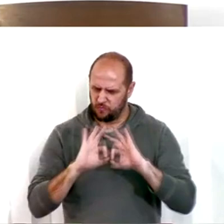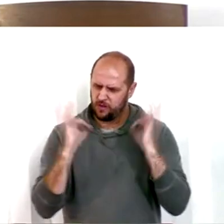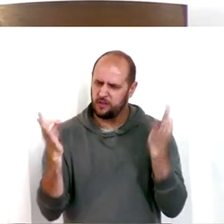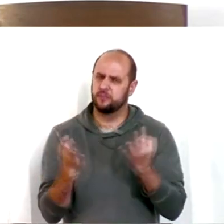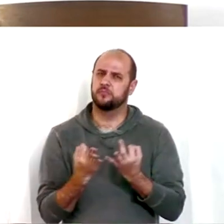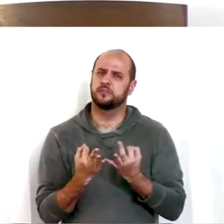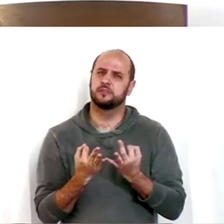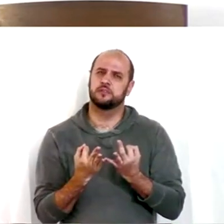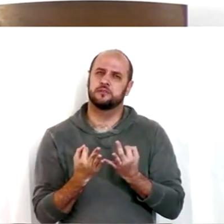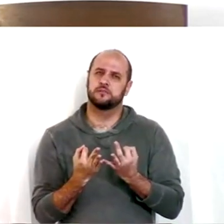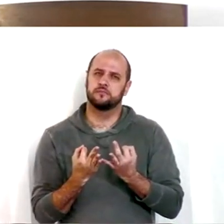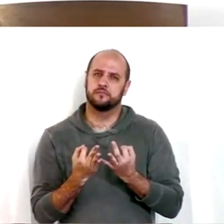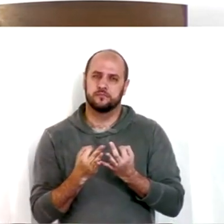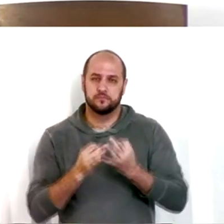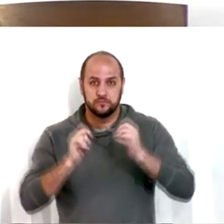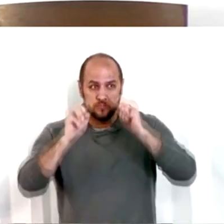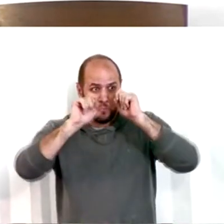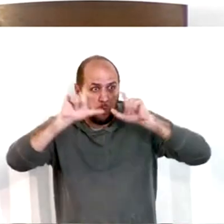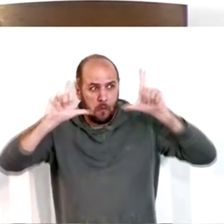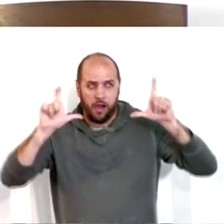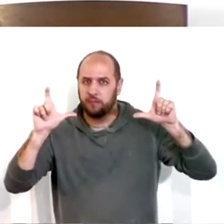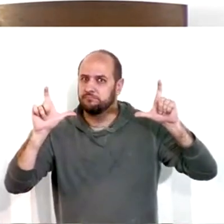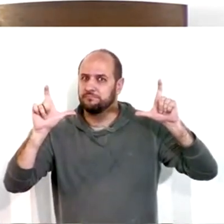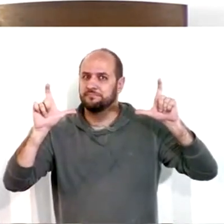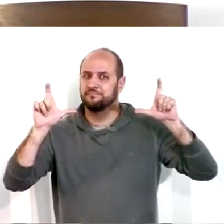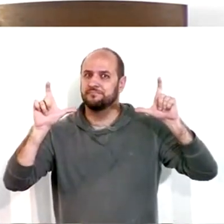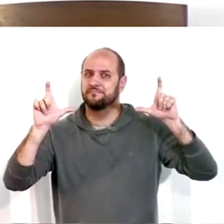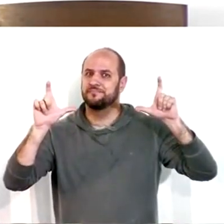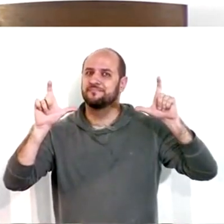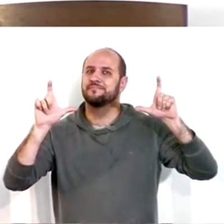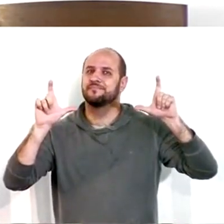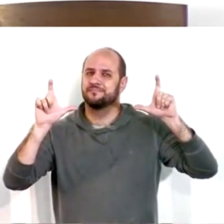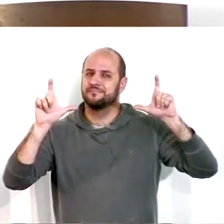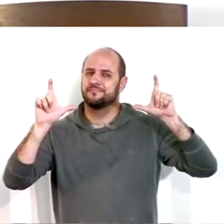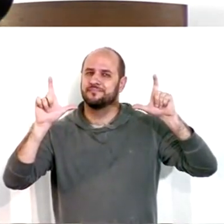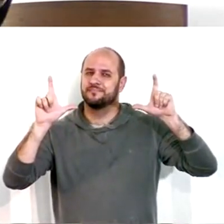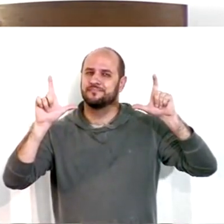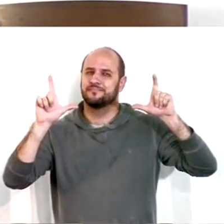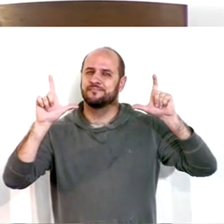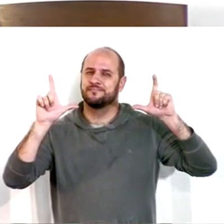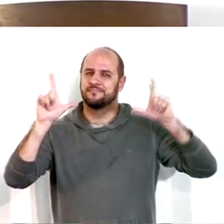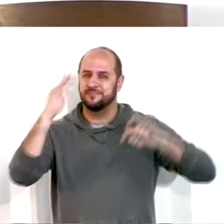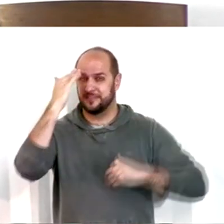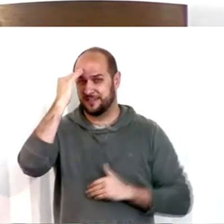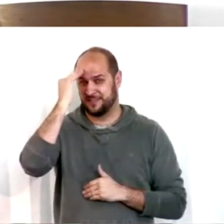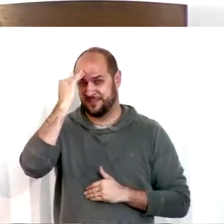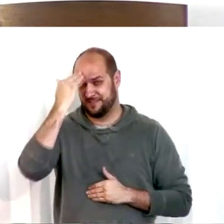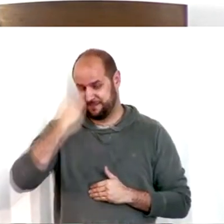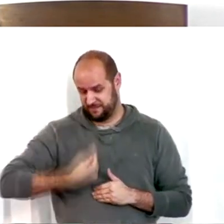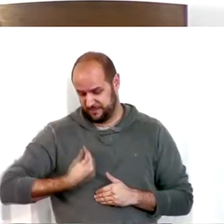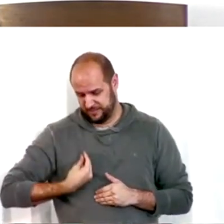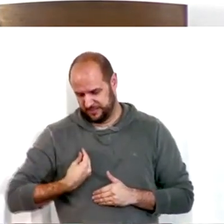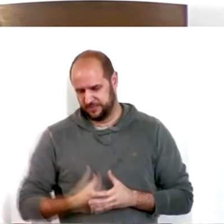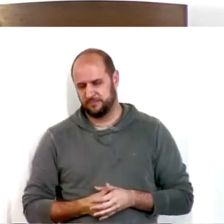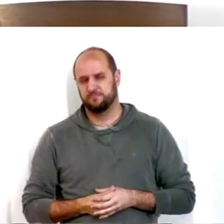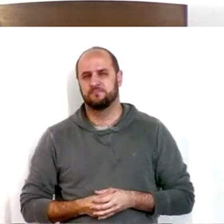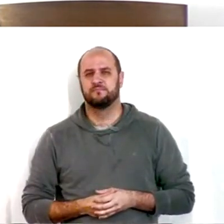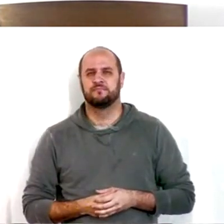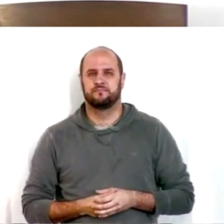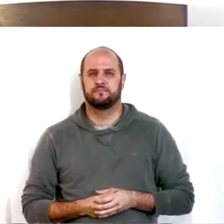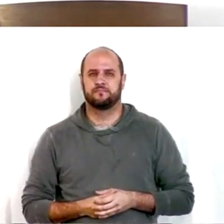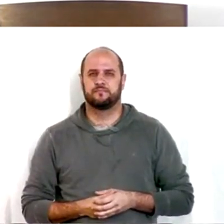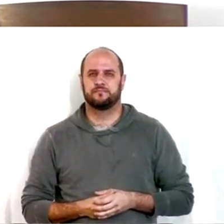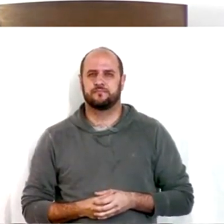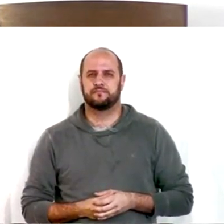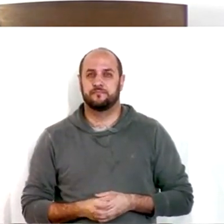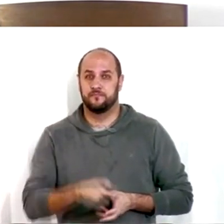família, abra bem os ouvidos. Vamos extrair do texto ensinamento para as nossas vidas. Se